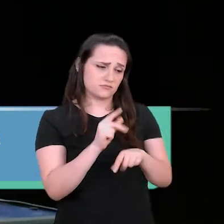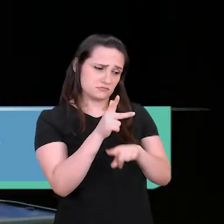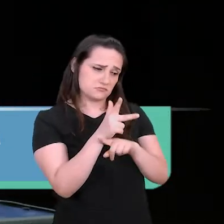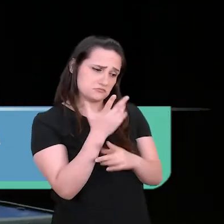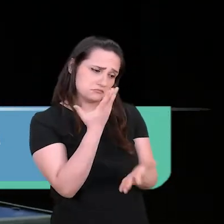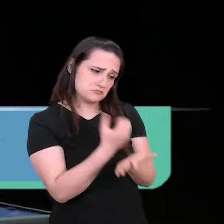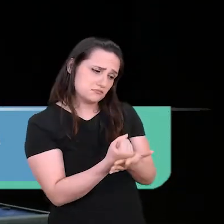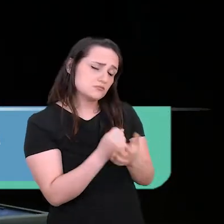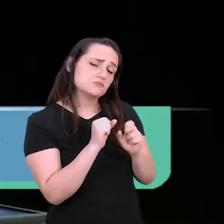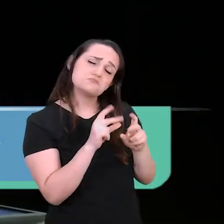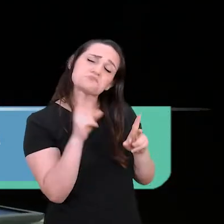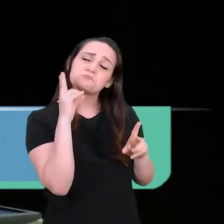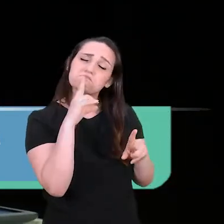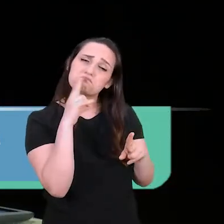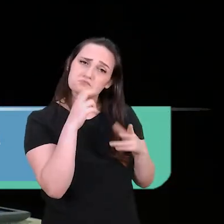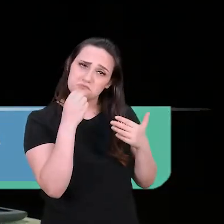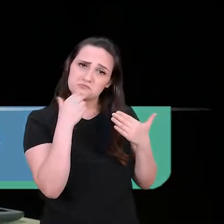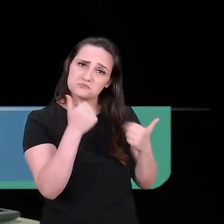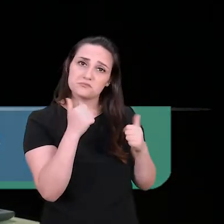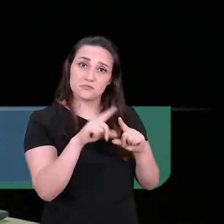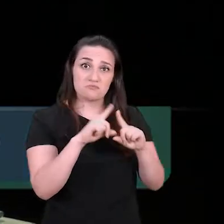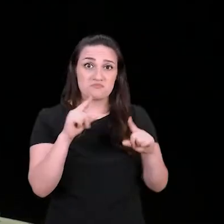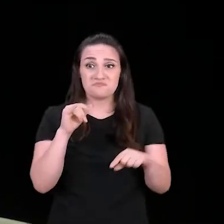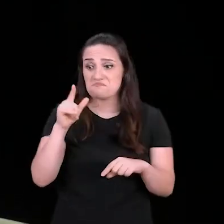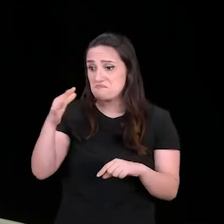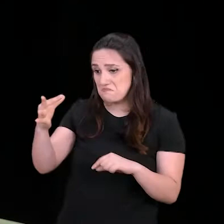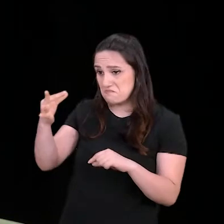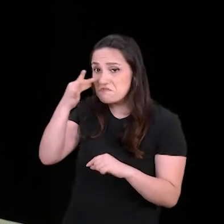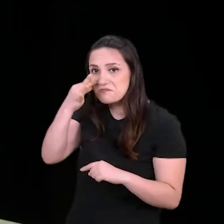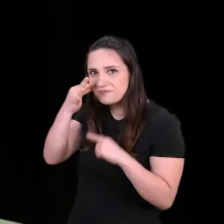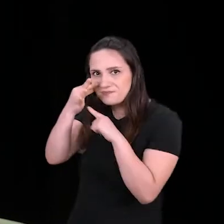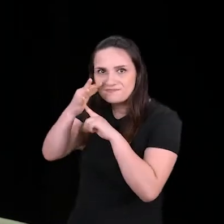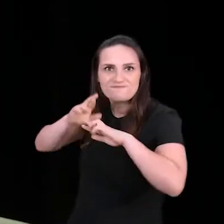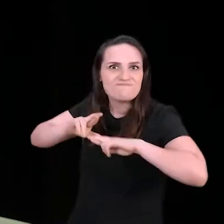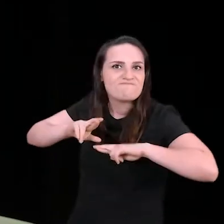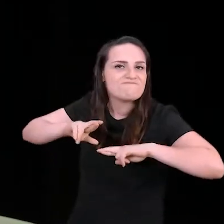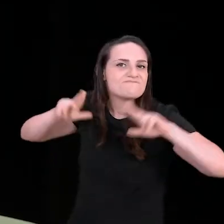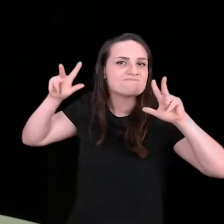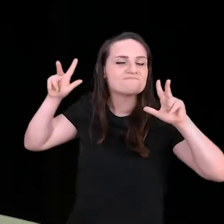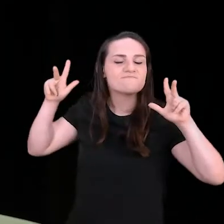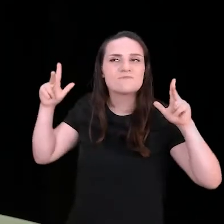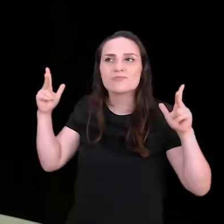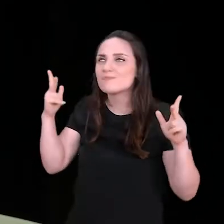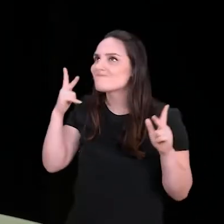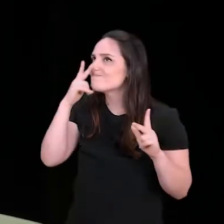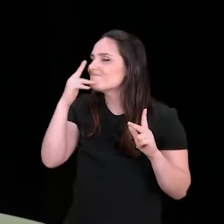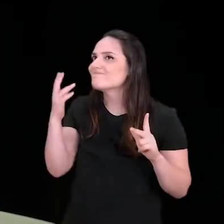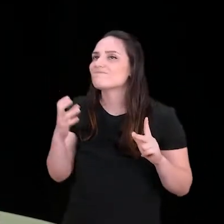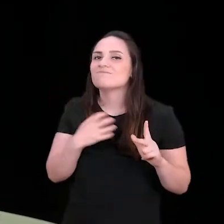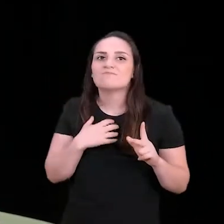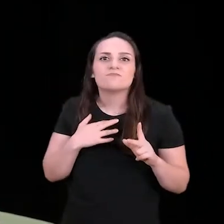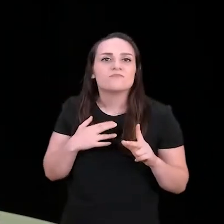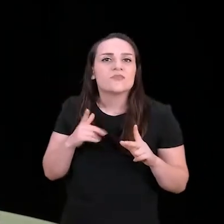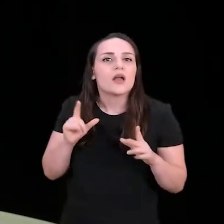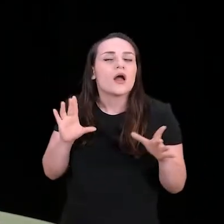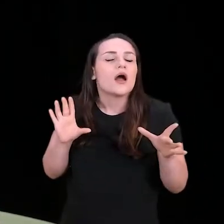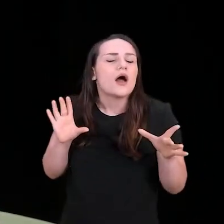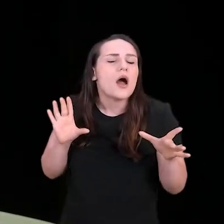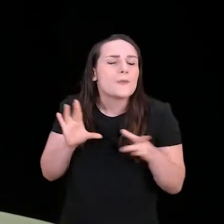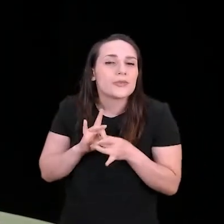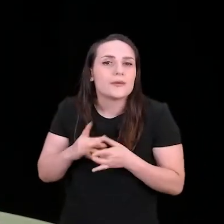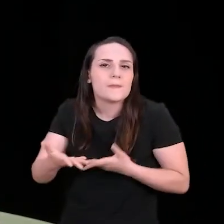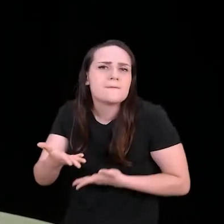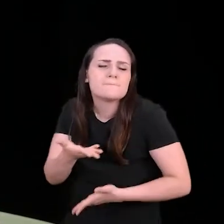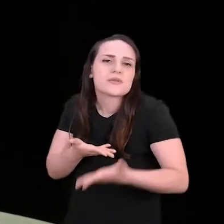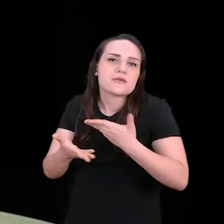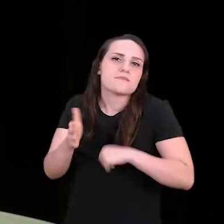ele tem a experiência dele, mas se ele é ao vivo, ele traz um outro elemento que conecta com quem